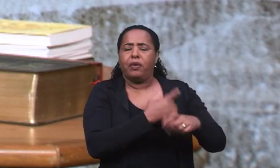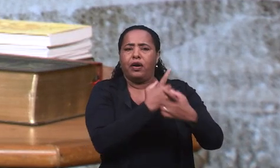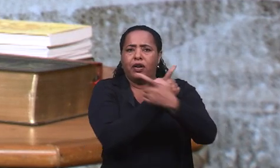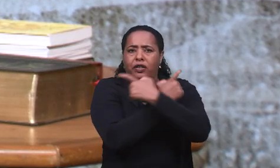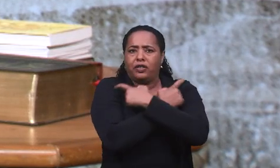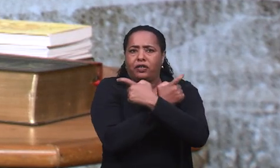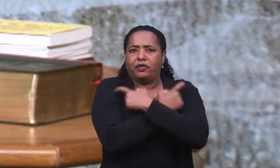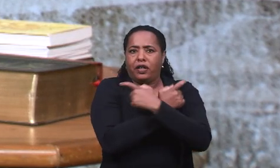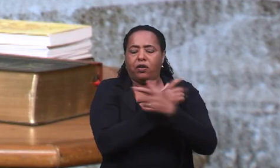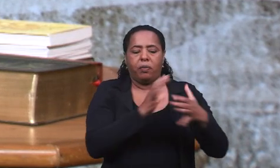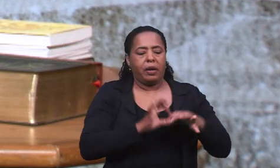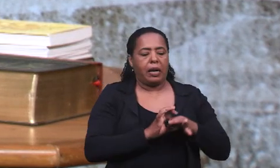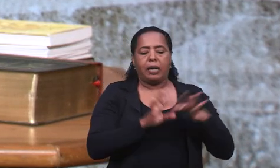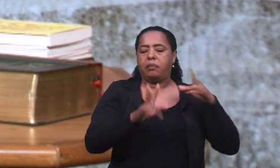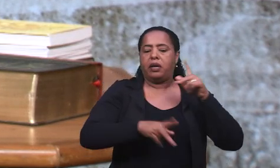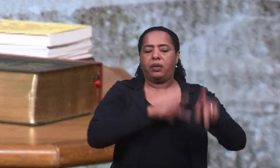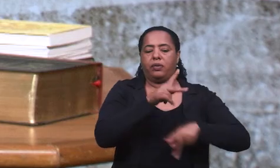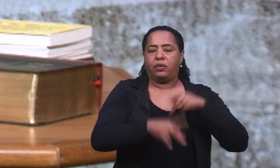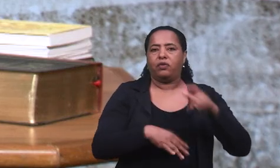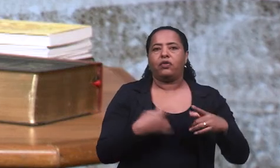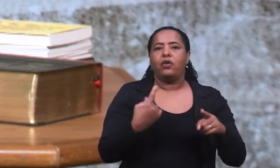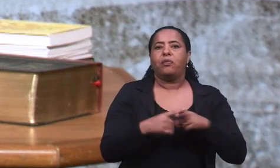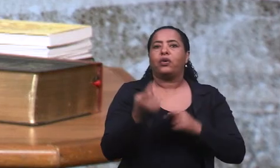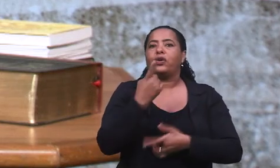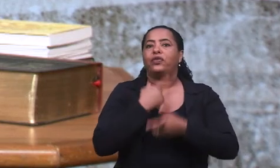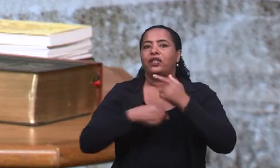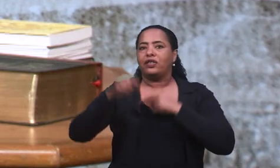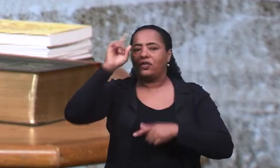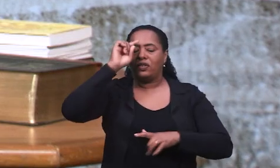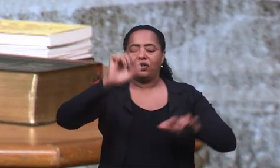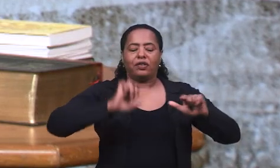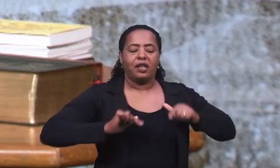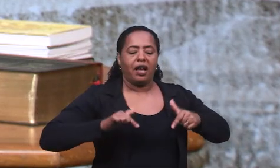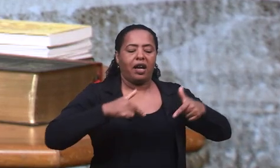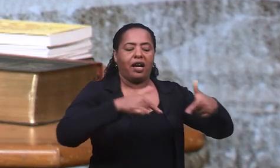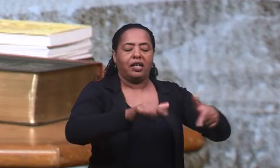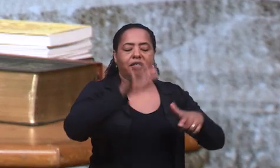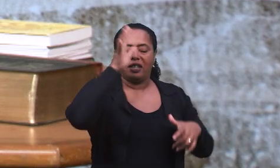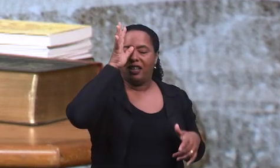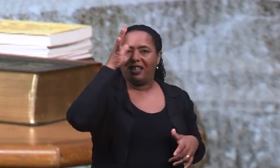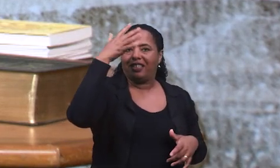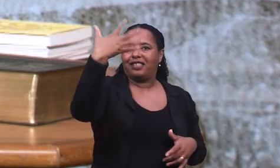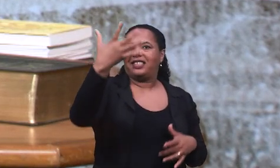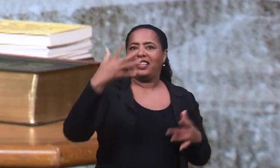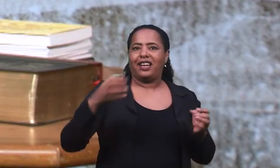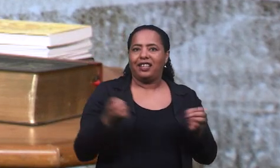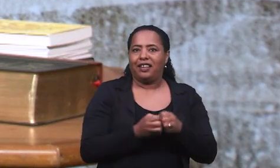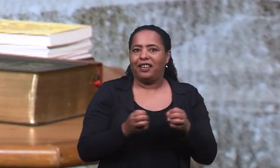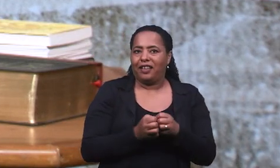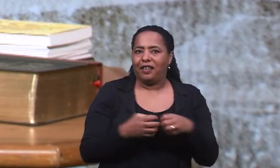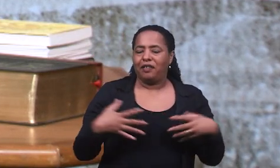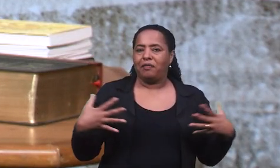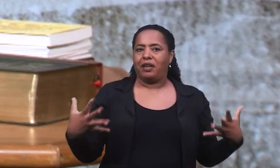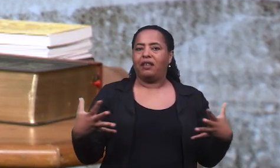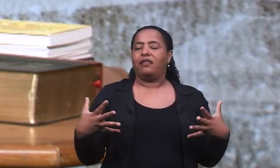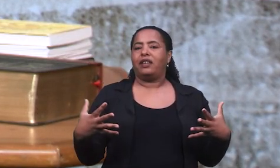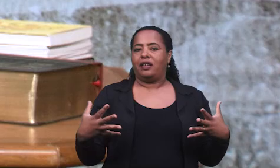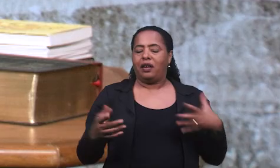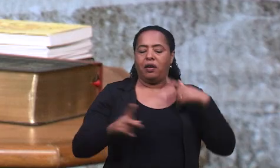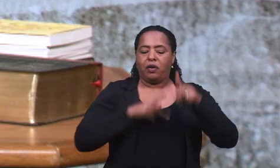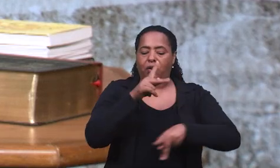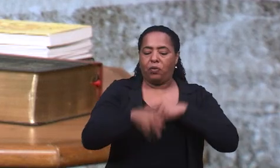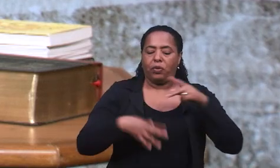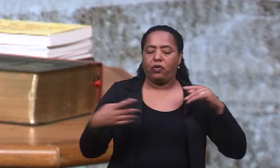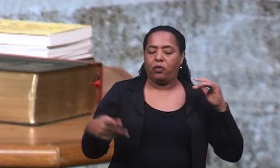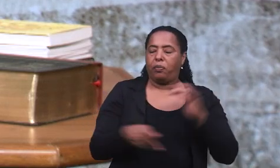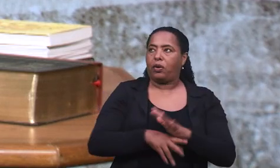para não deixar o seu povo ir, porque ele queria manifestar os sinais e as suas maravilhas, e para que o seu